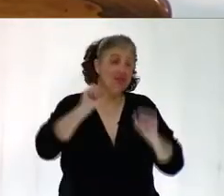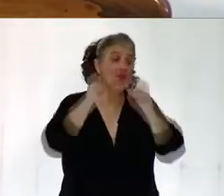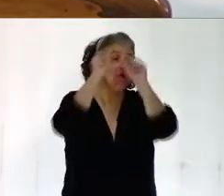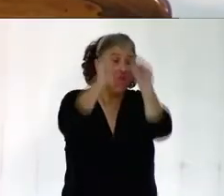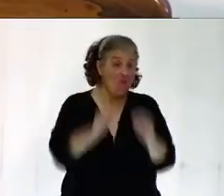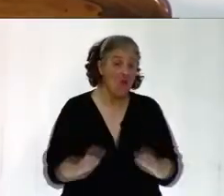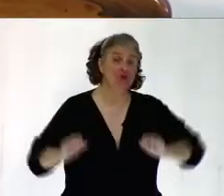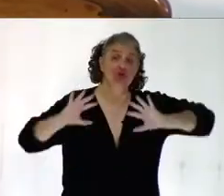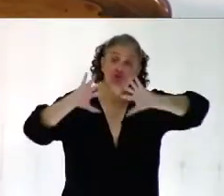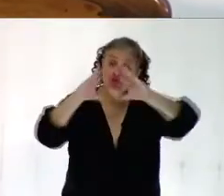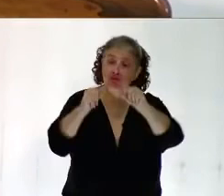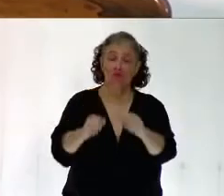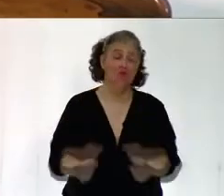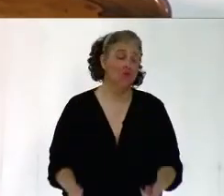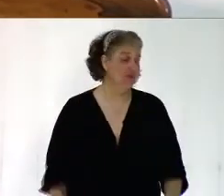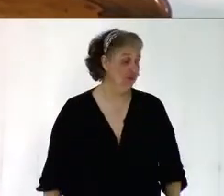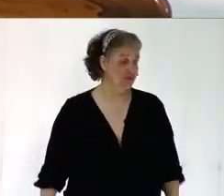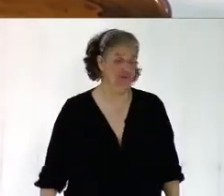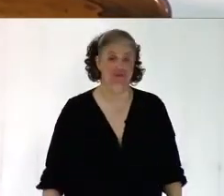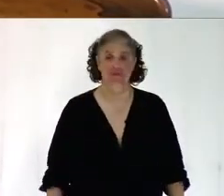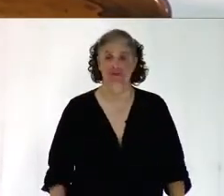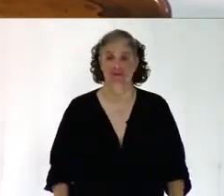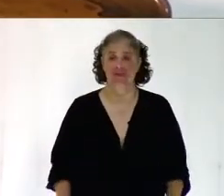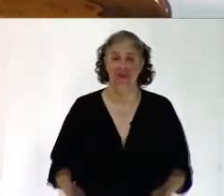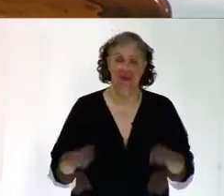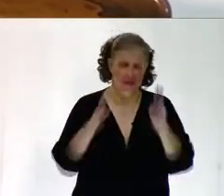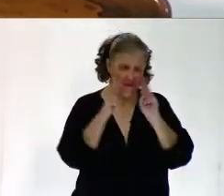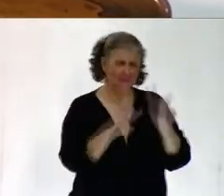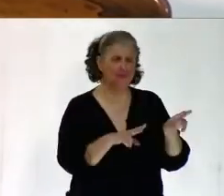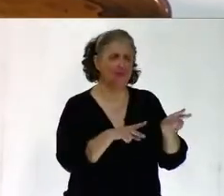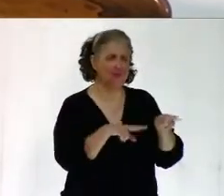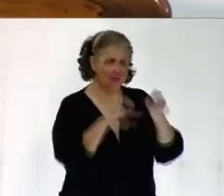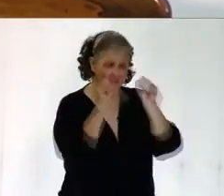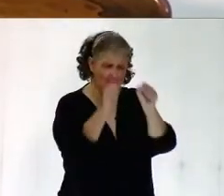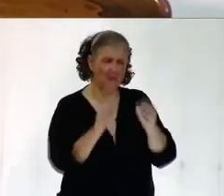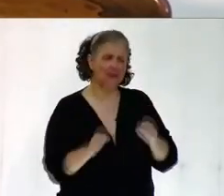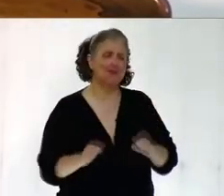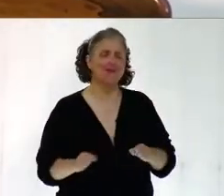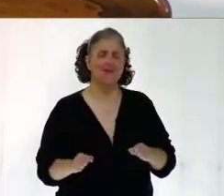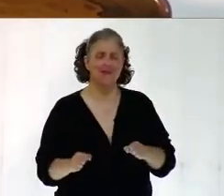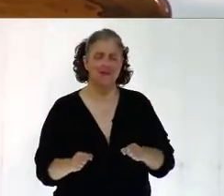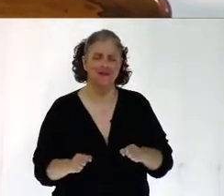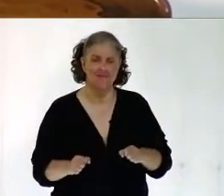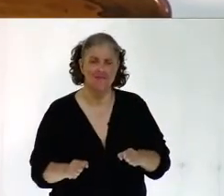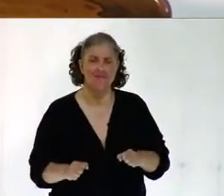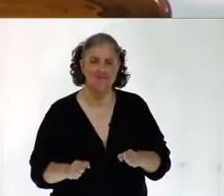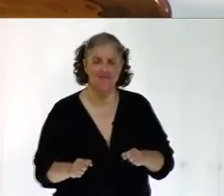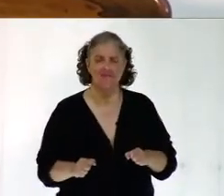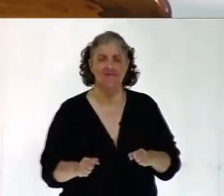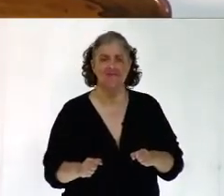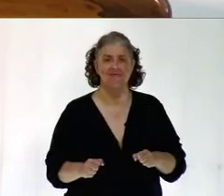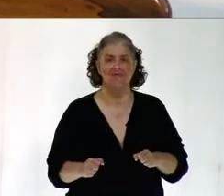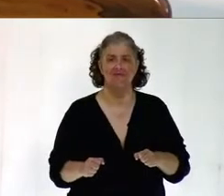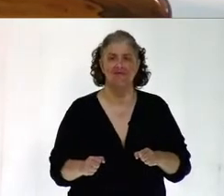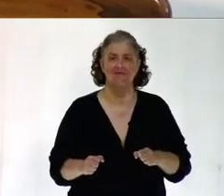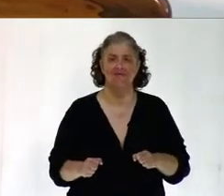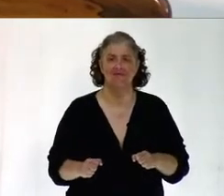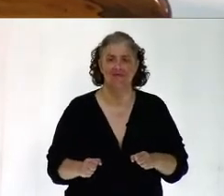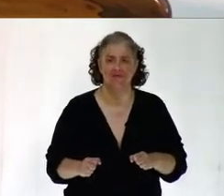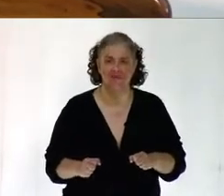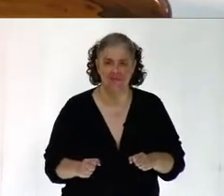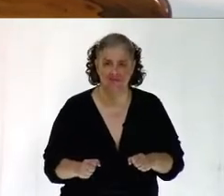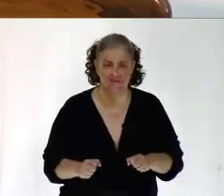é como se ele dissesse eu já vi o seu poder se você é o filho de deus você tem poder para isso me diga